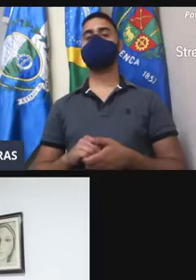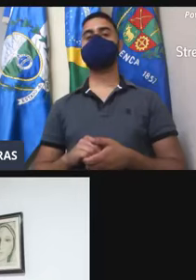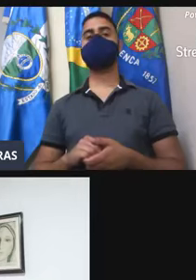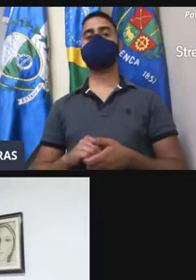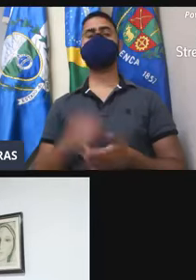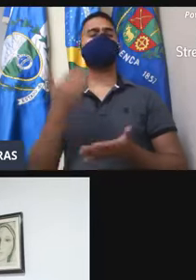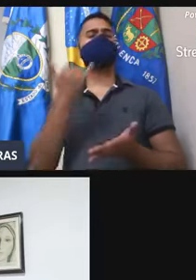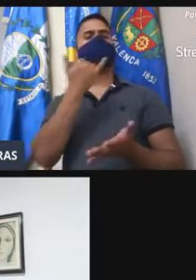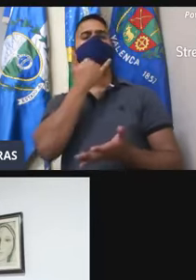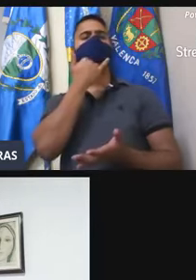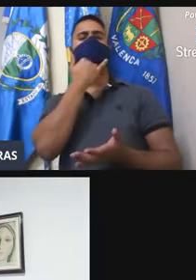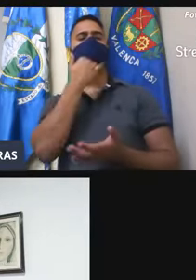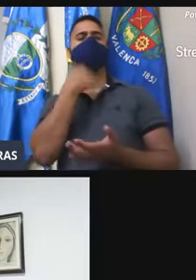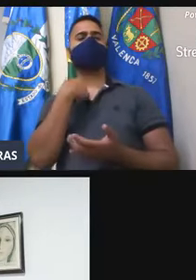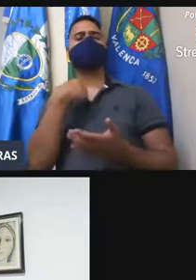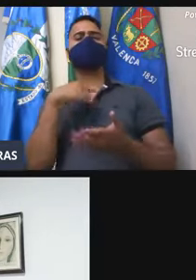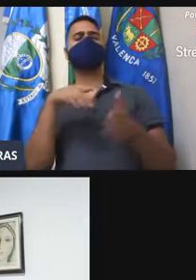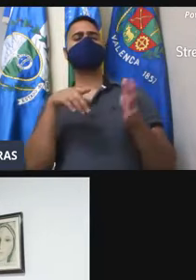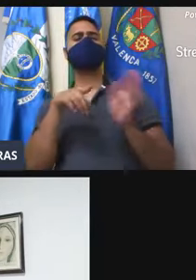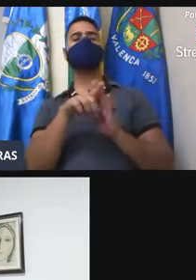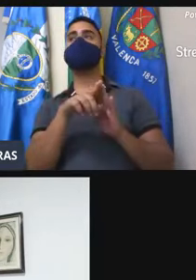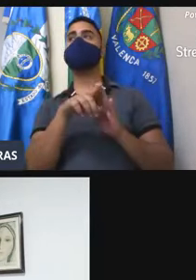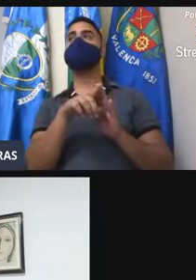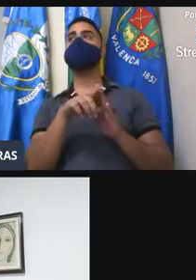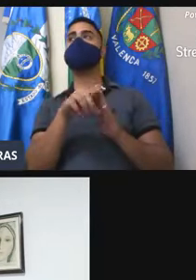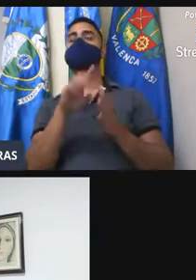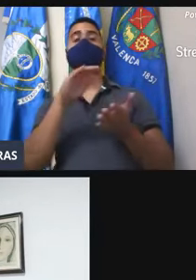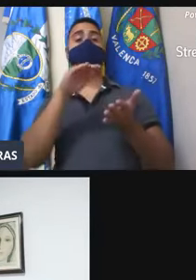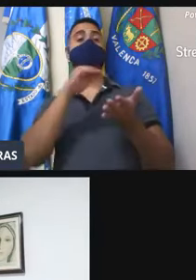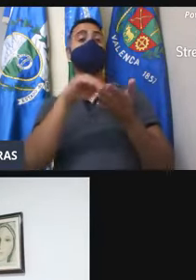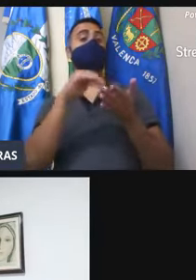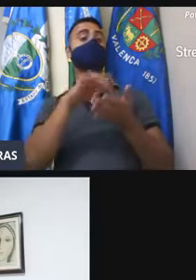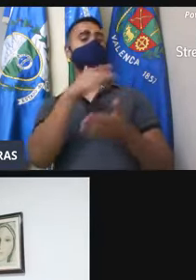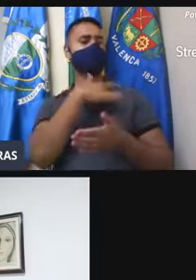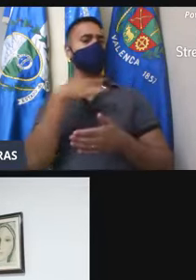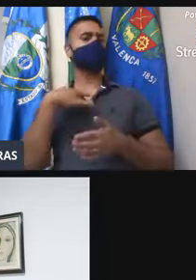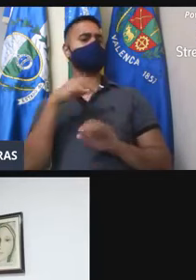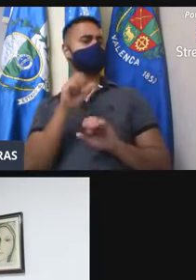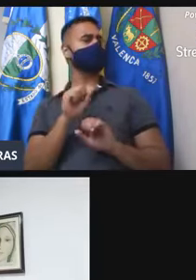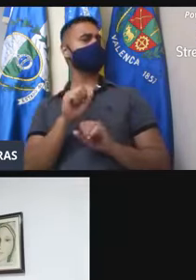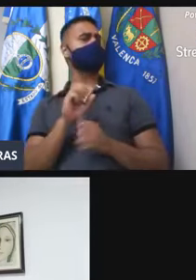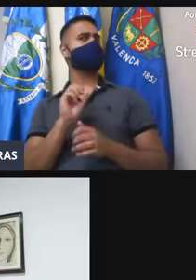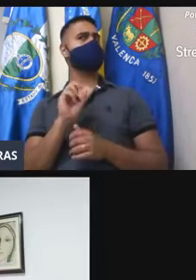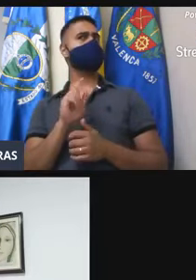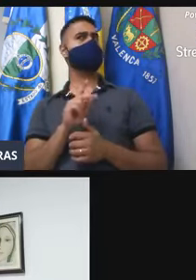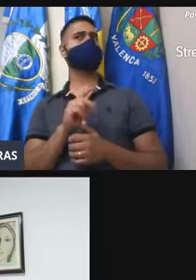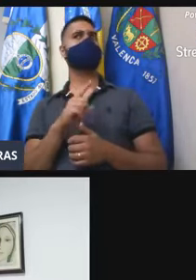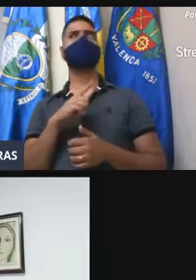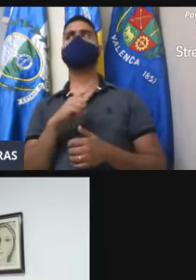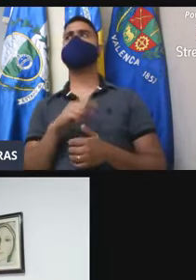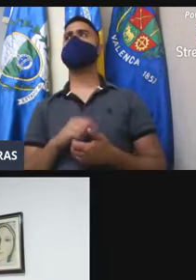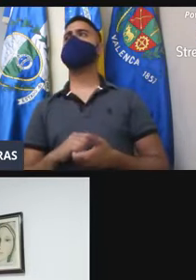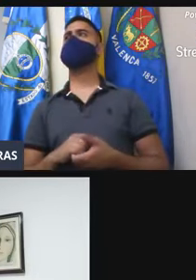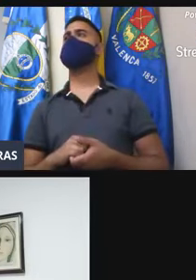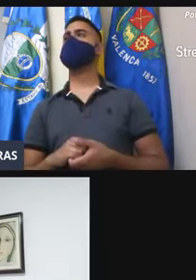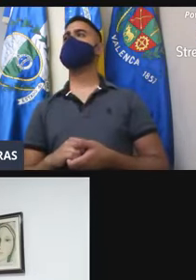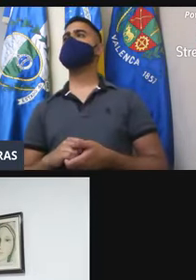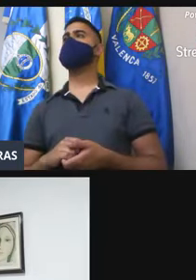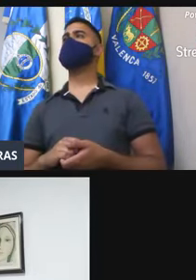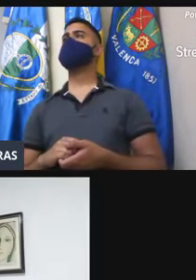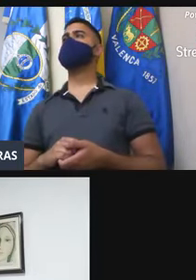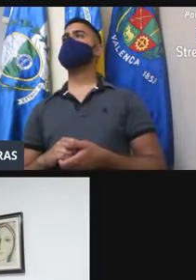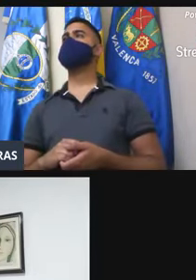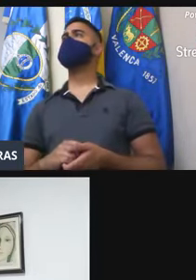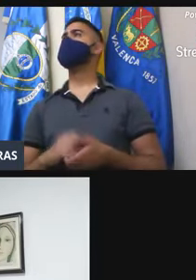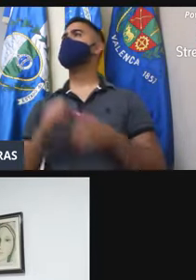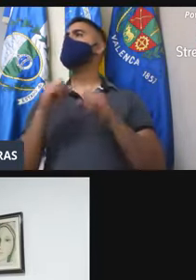Obrigado. Então, é questão da secretária de saúde, quem tem o poder e